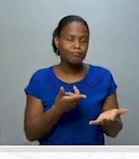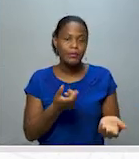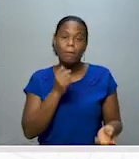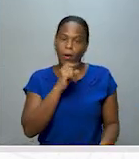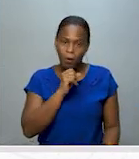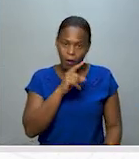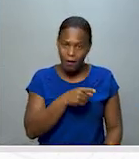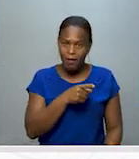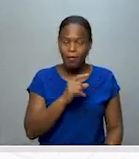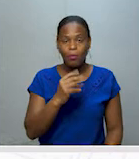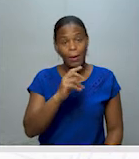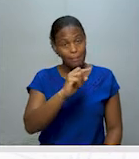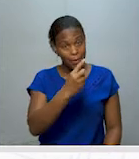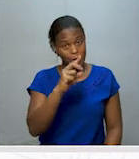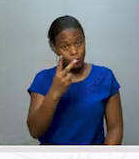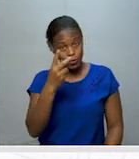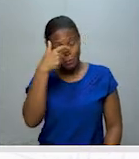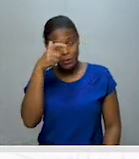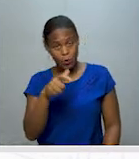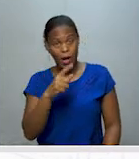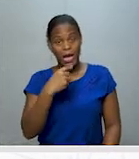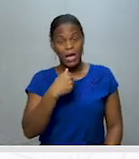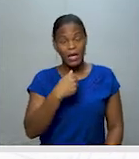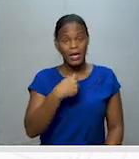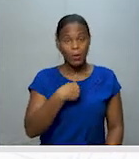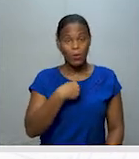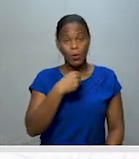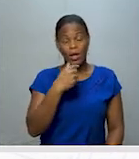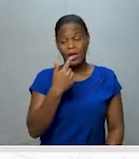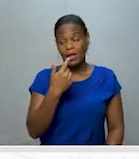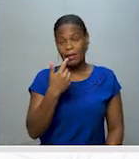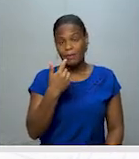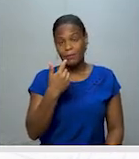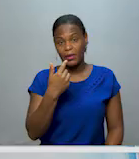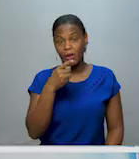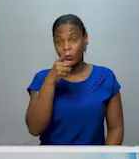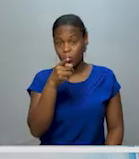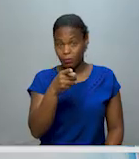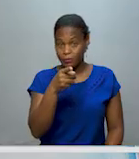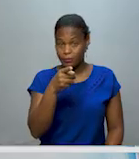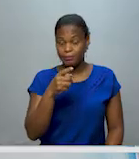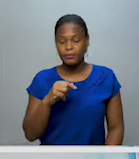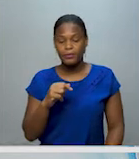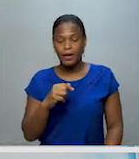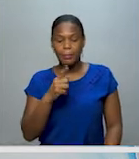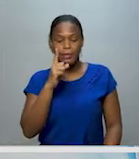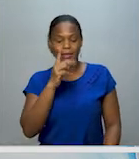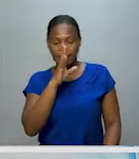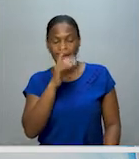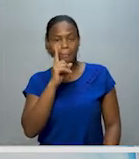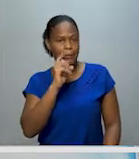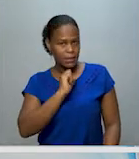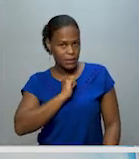se trata da primeira e da segunda pessoa, tudo vai para a terceira. Por exemplo, se aqui você diz